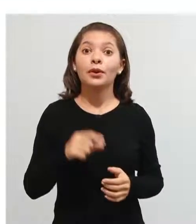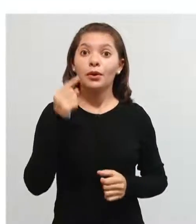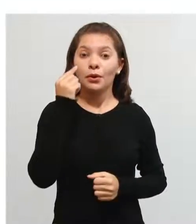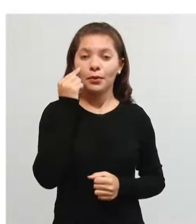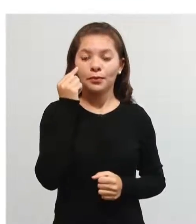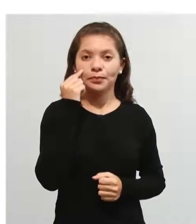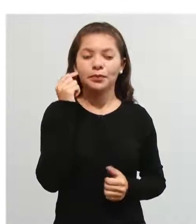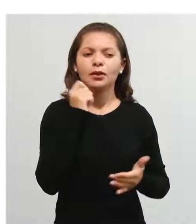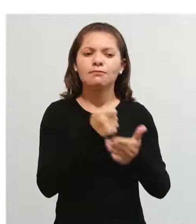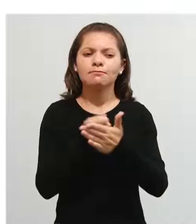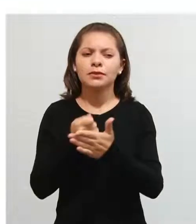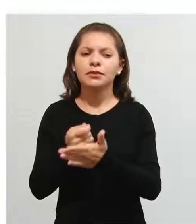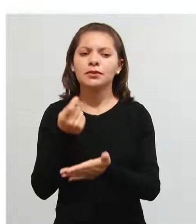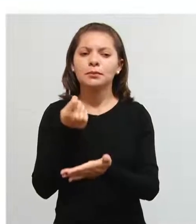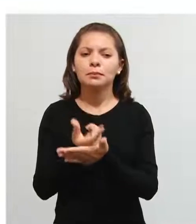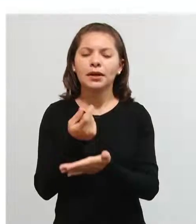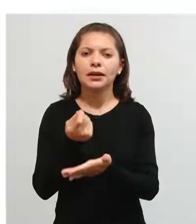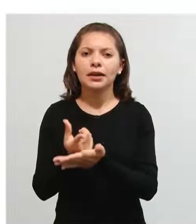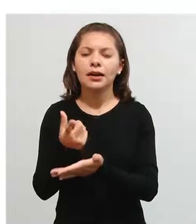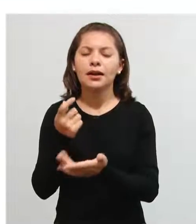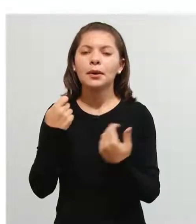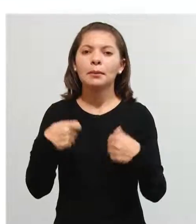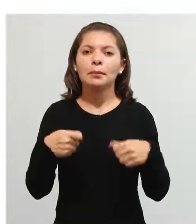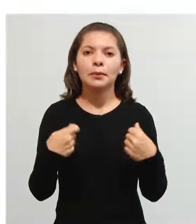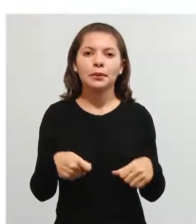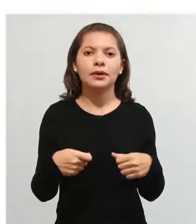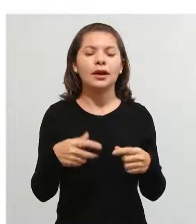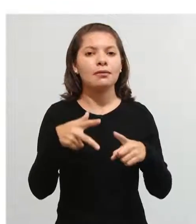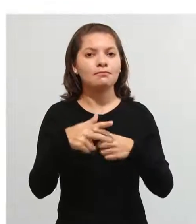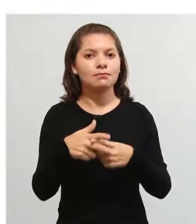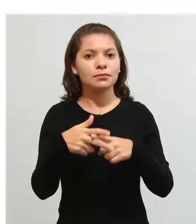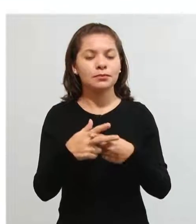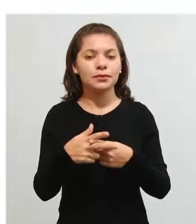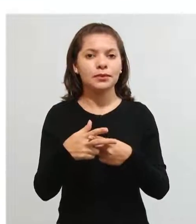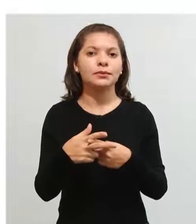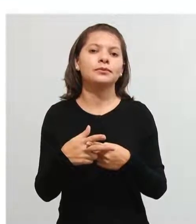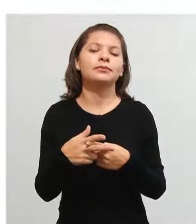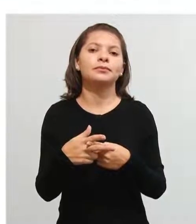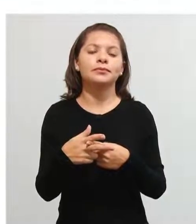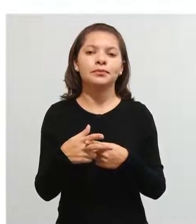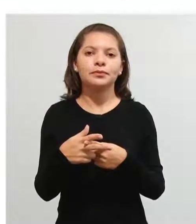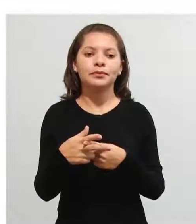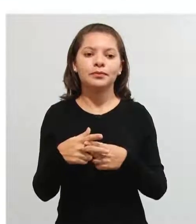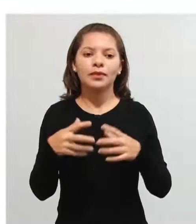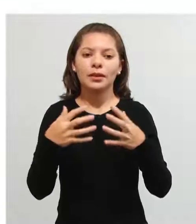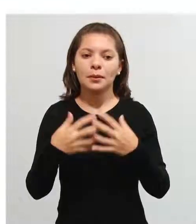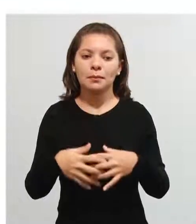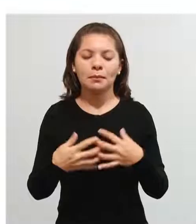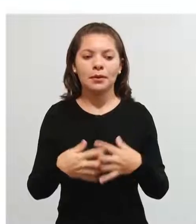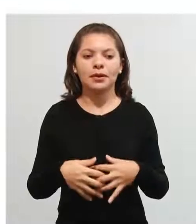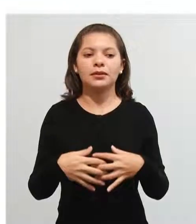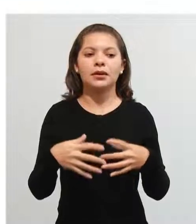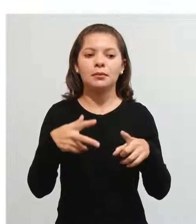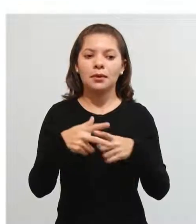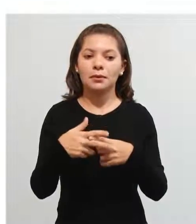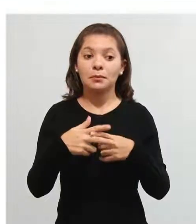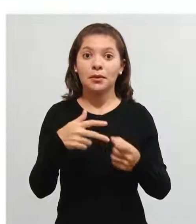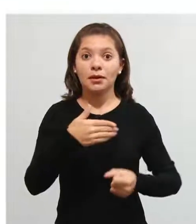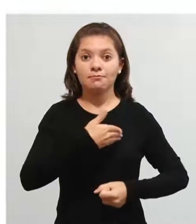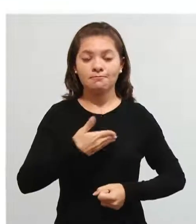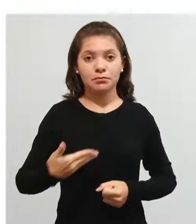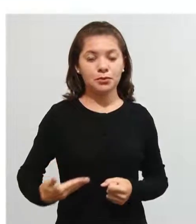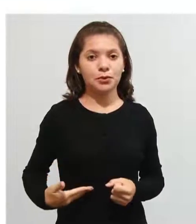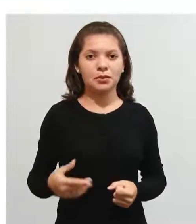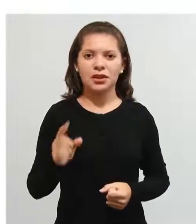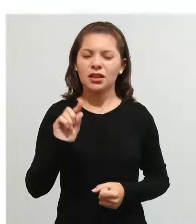de pagar tributos decorre da necessidade de manutenção da máquina pública, não é isso? Os tributos são para a manutenção da coisa pública e